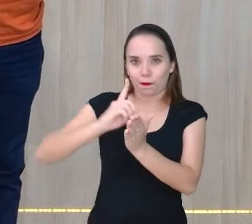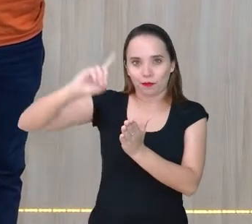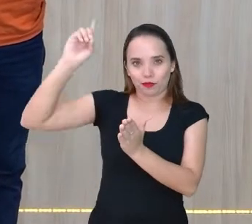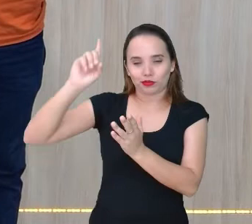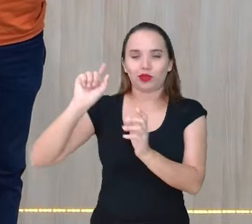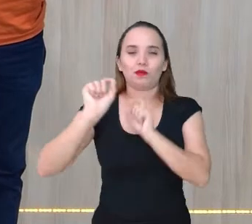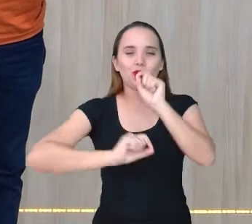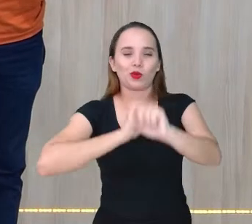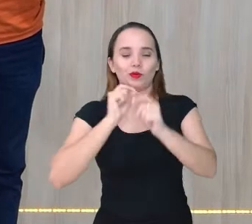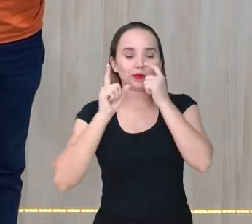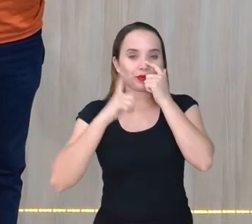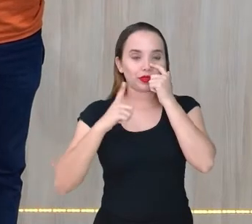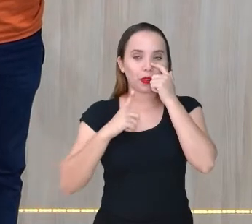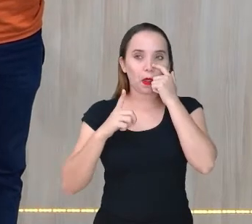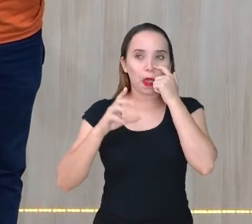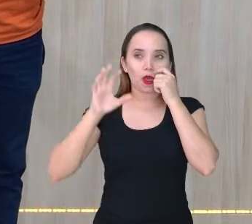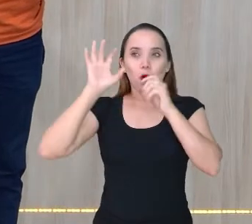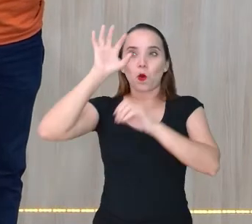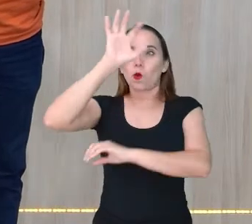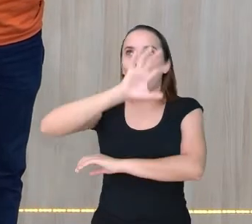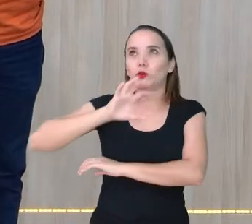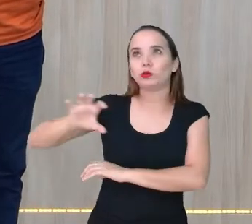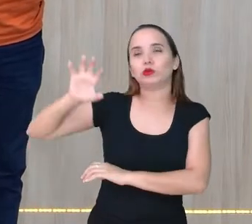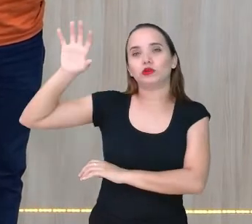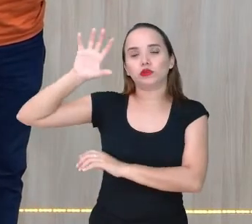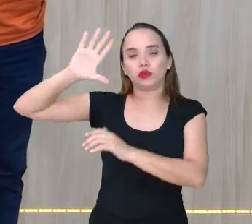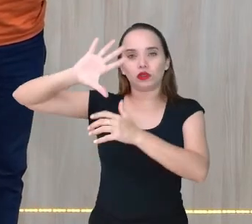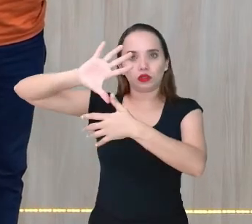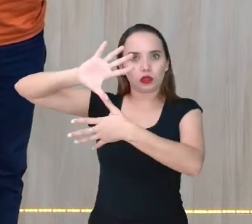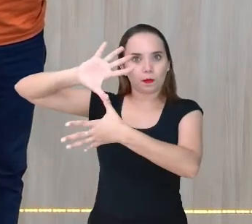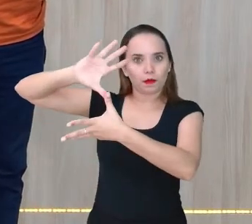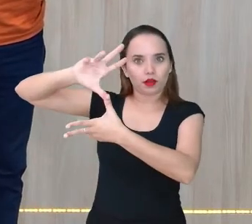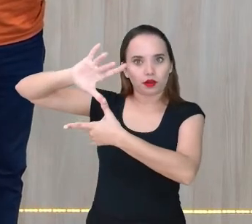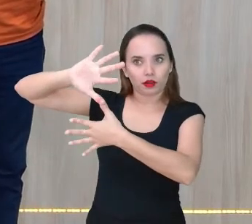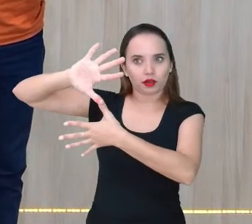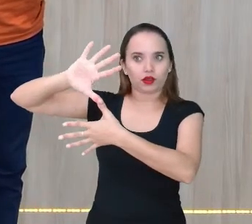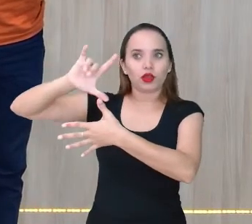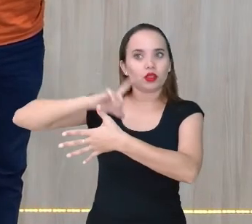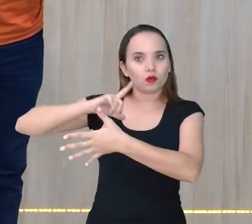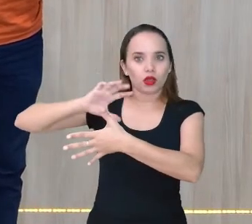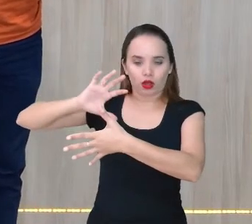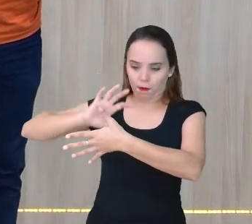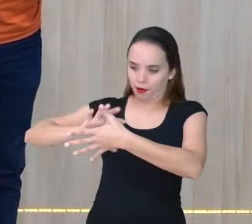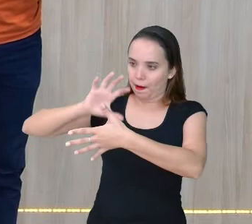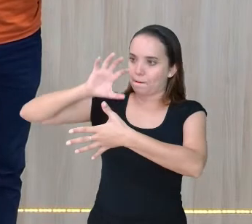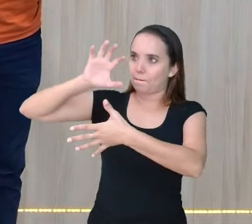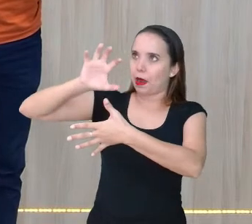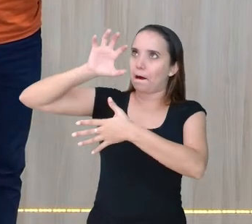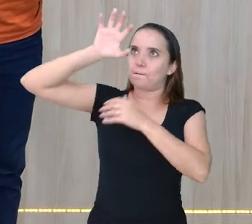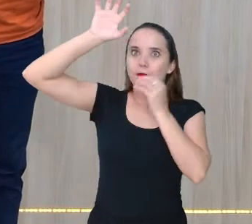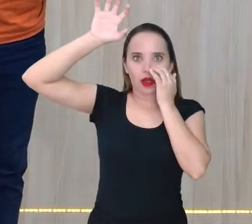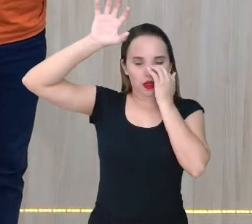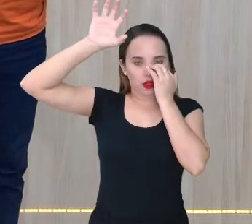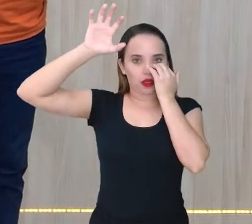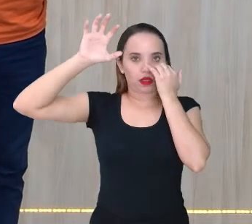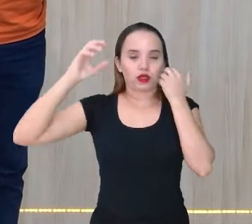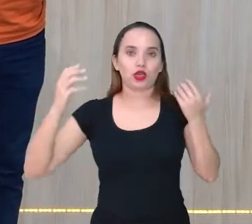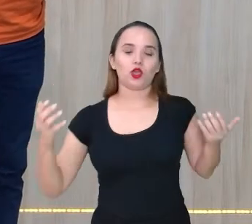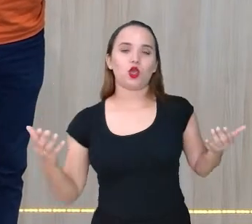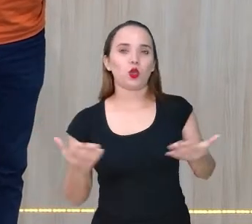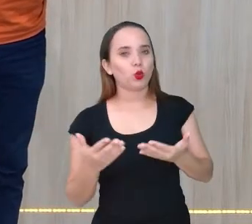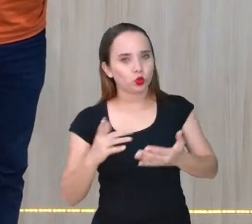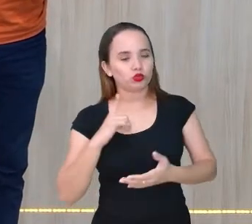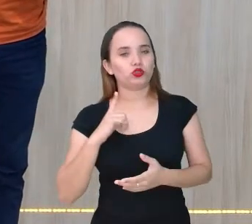continente americano, ele é uma placa gigantesca, não é? E ele é composto hoje uma divisão mais ou